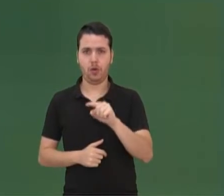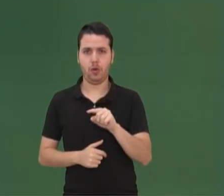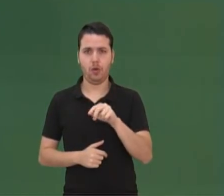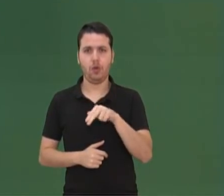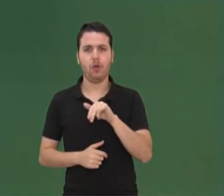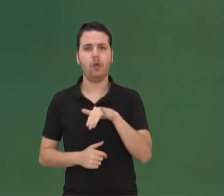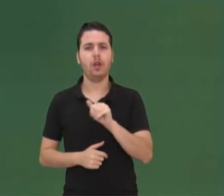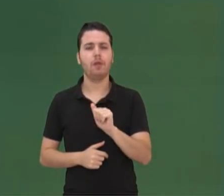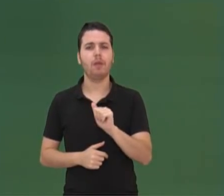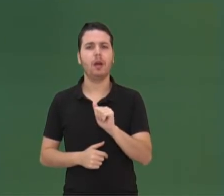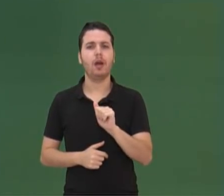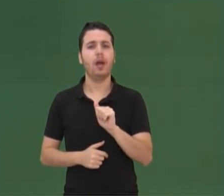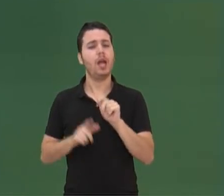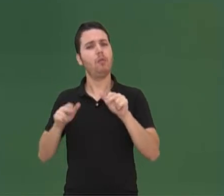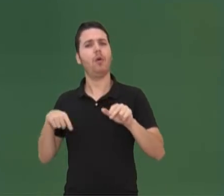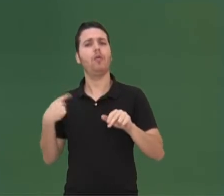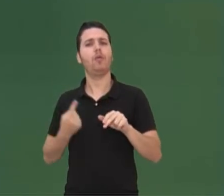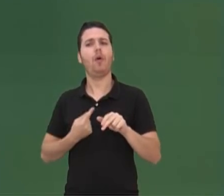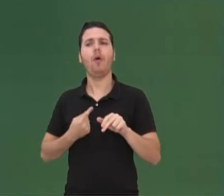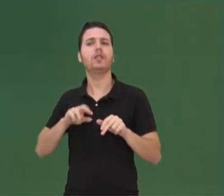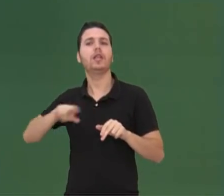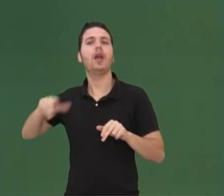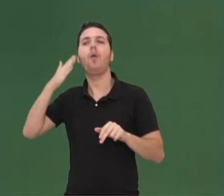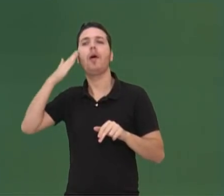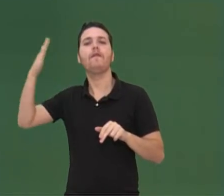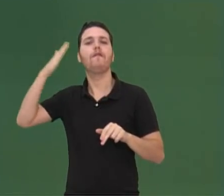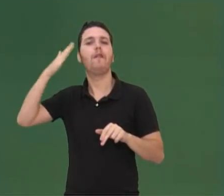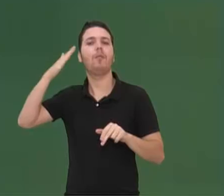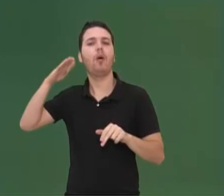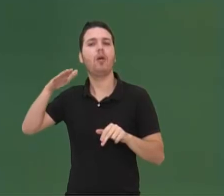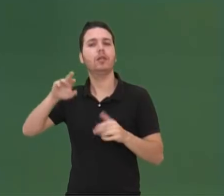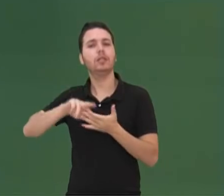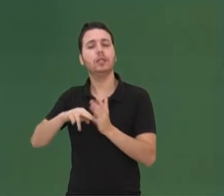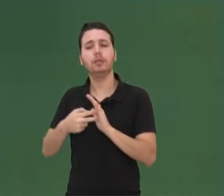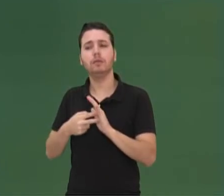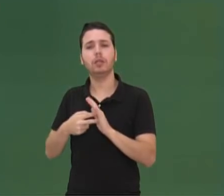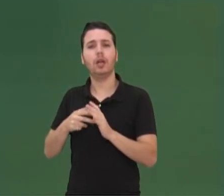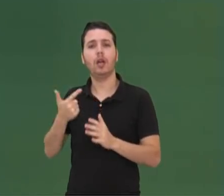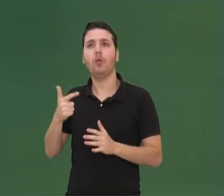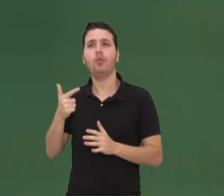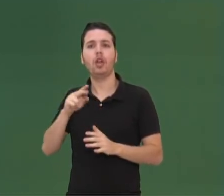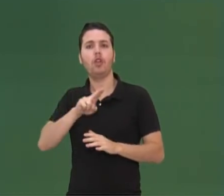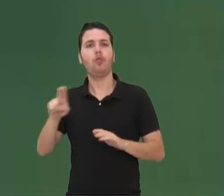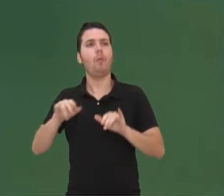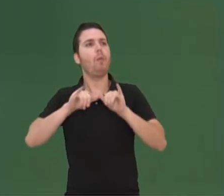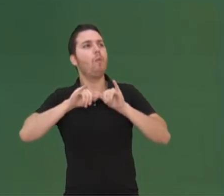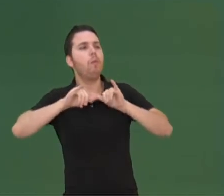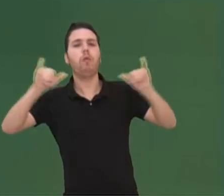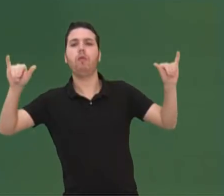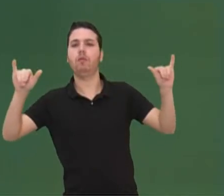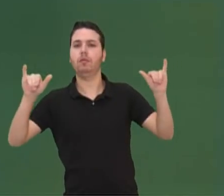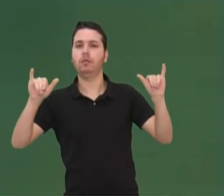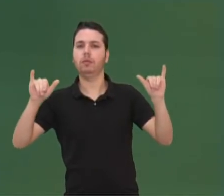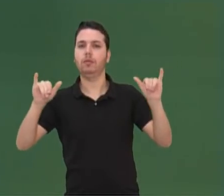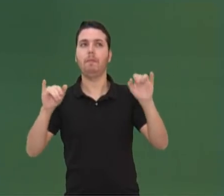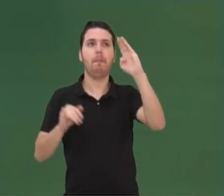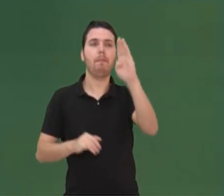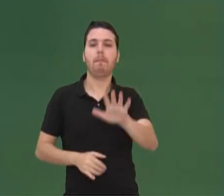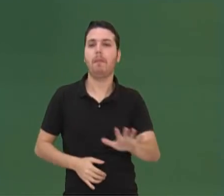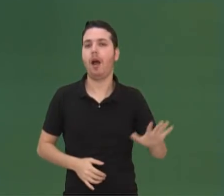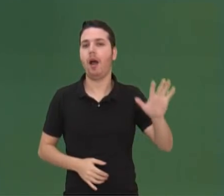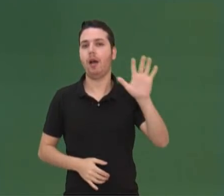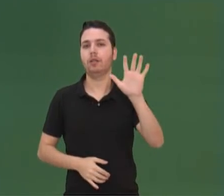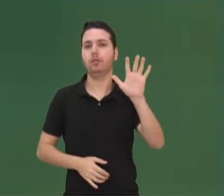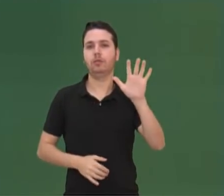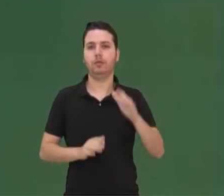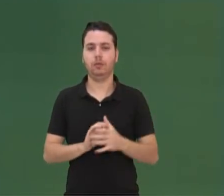nós. Vivemos, estamos aí, mas não temos o nosso nome divulgado, né? No Brasil inteiro,